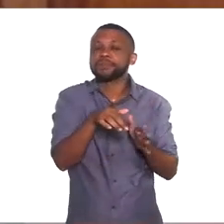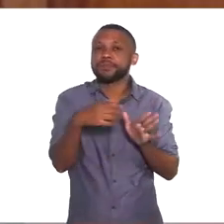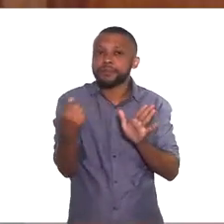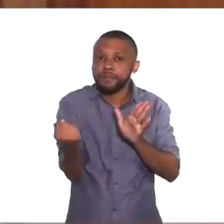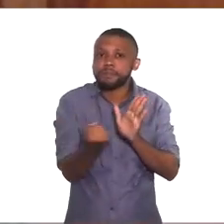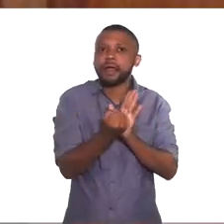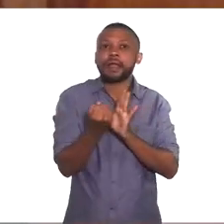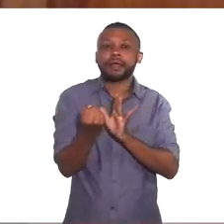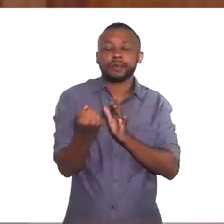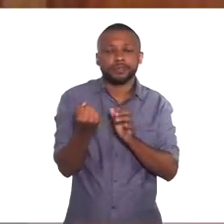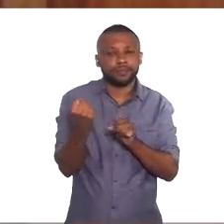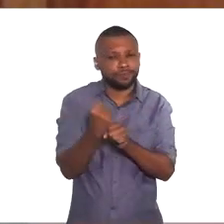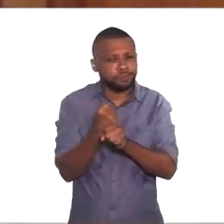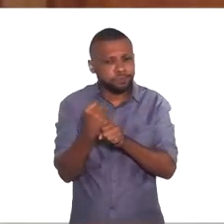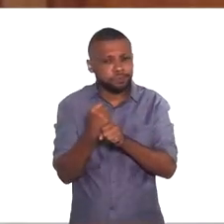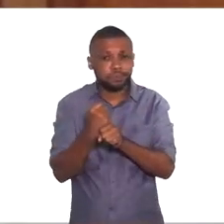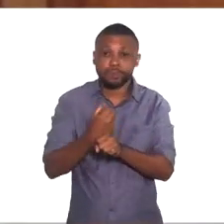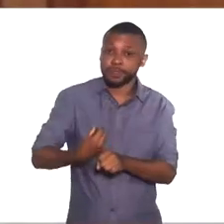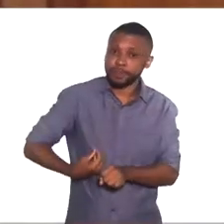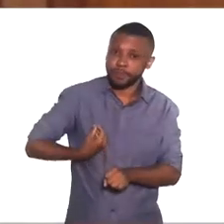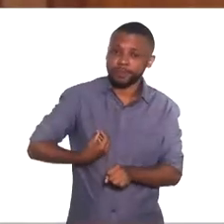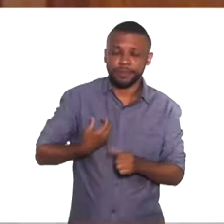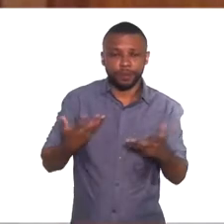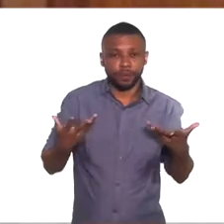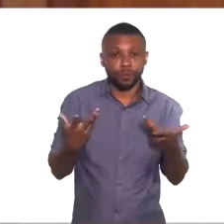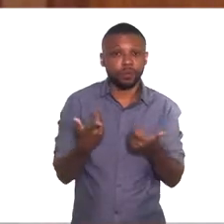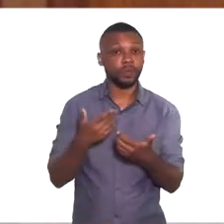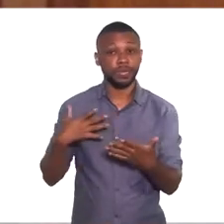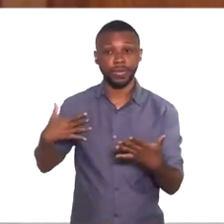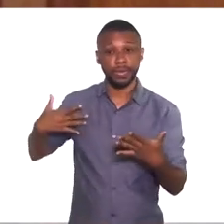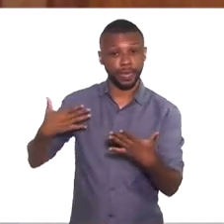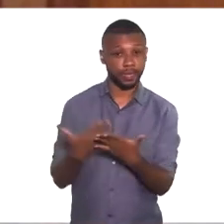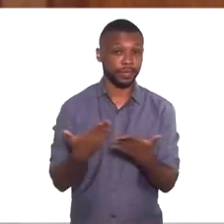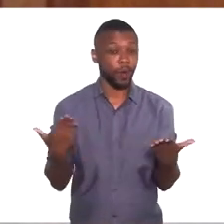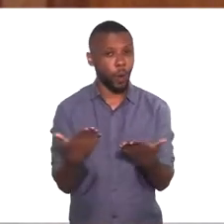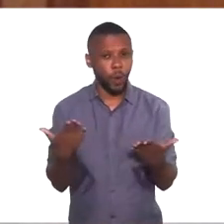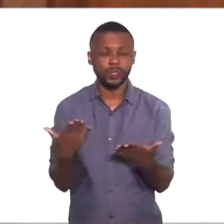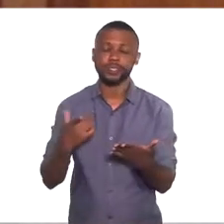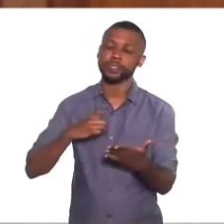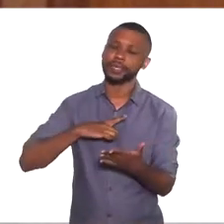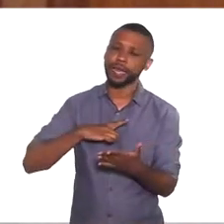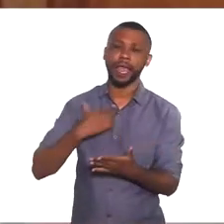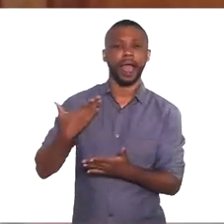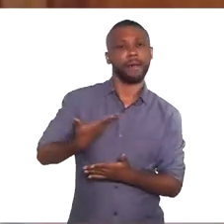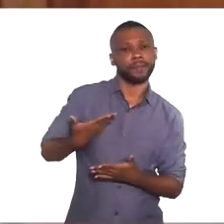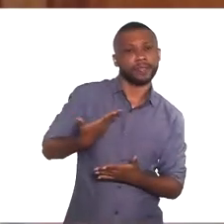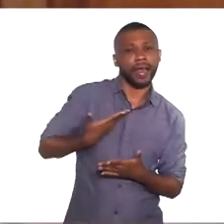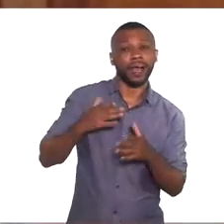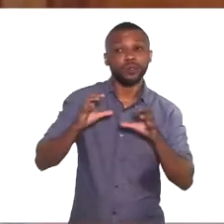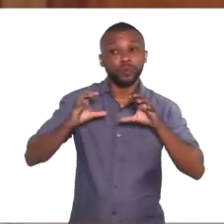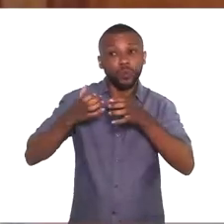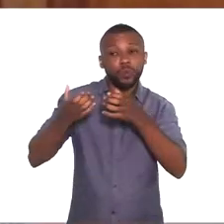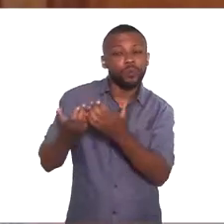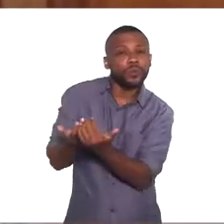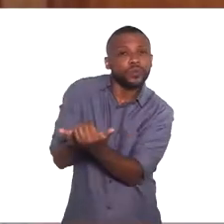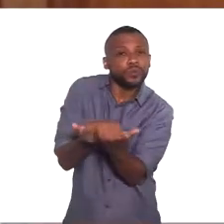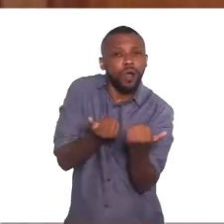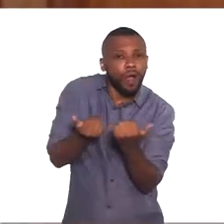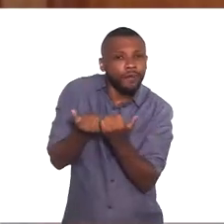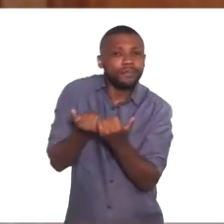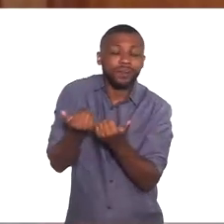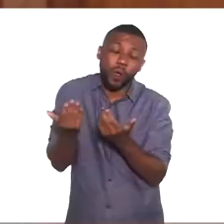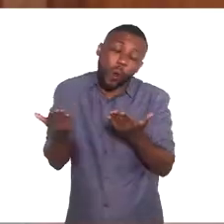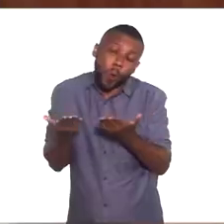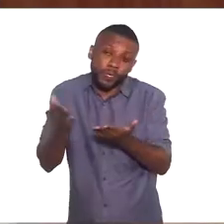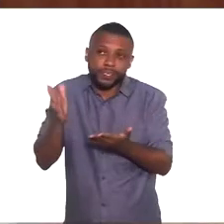urbana foi ali que realmente foi marcante e dos rios na minha vida e até hoje conserva muitas amizades